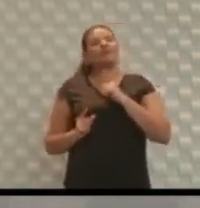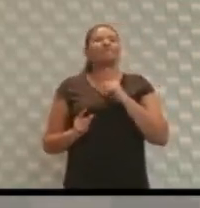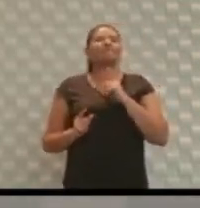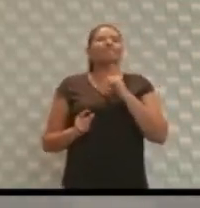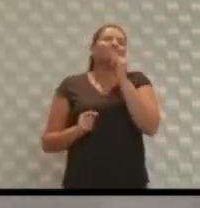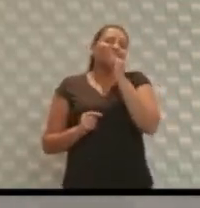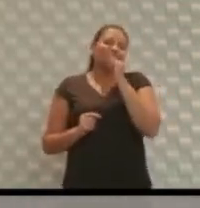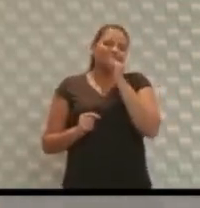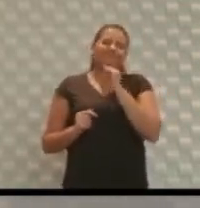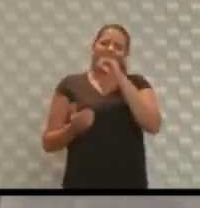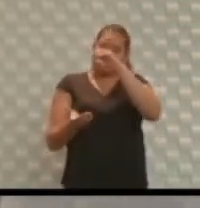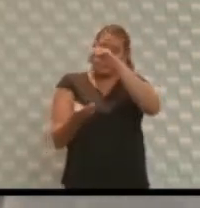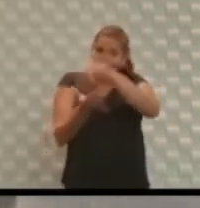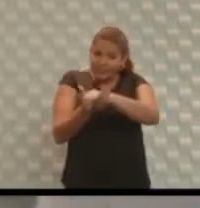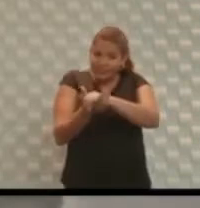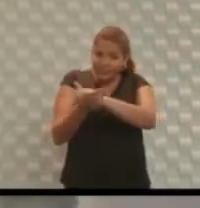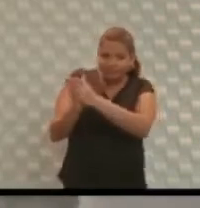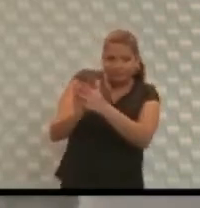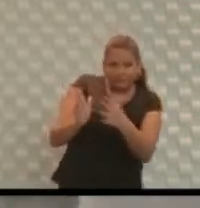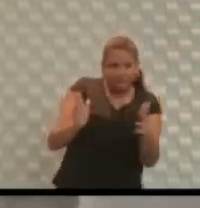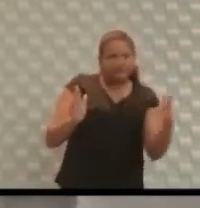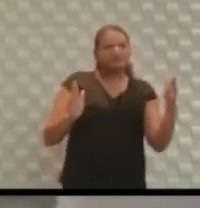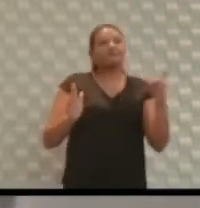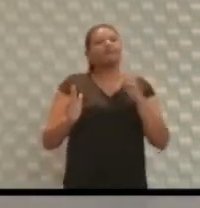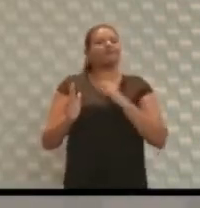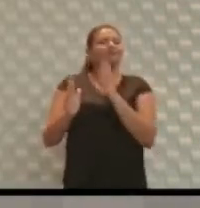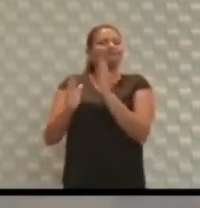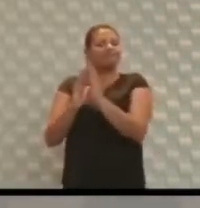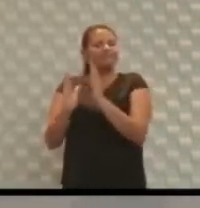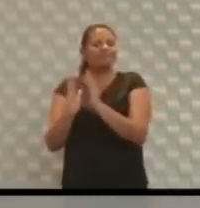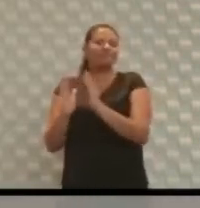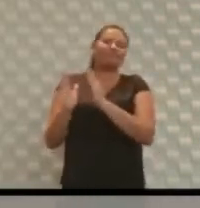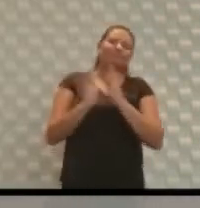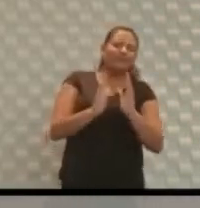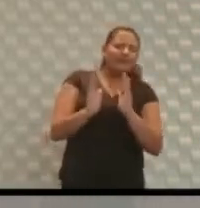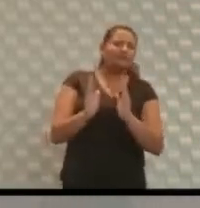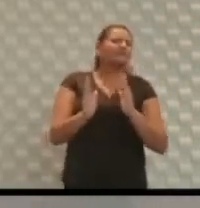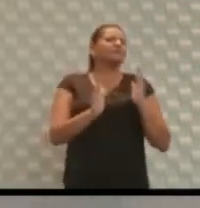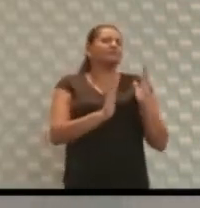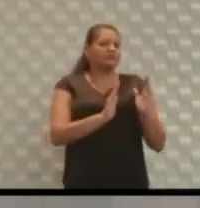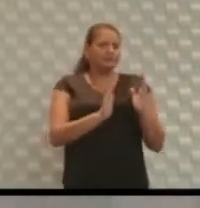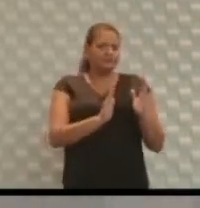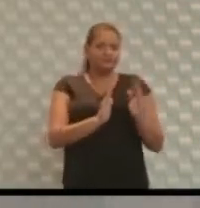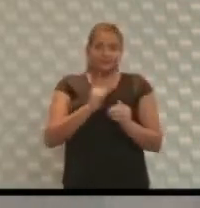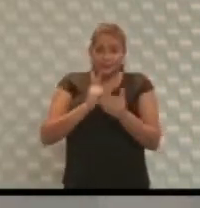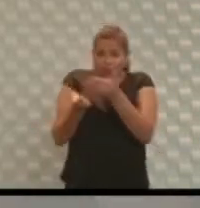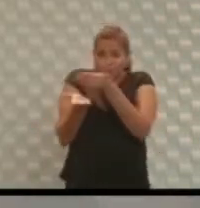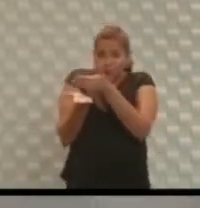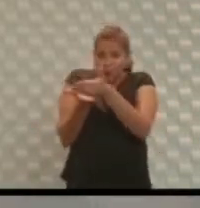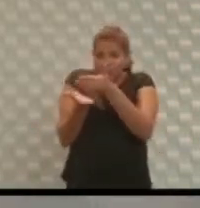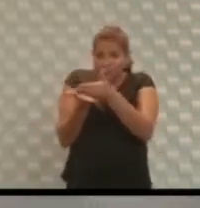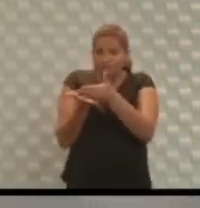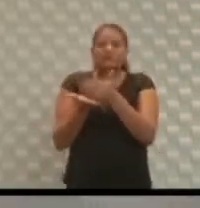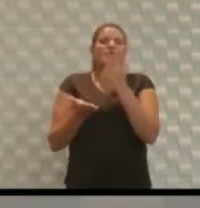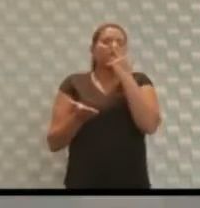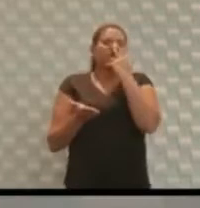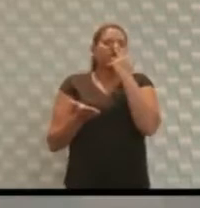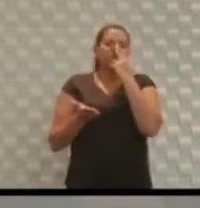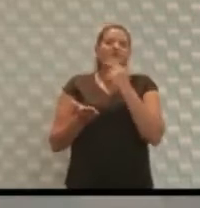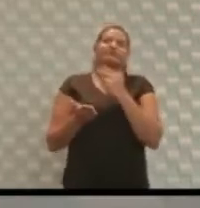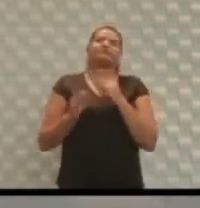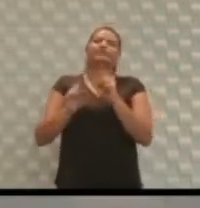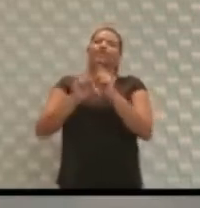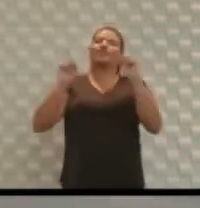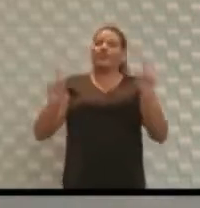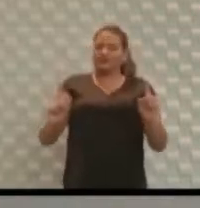você, a partir de dois, se transforma em um, e você começa aquela sinergia de tal